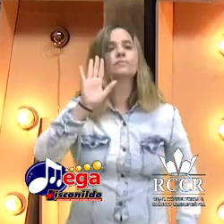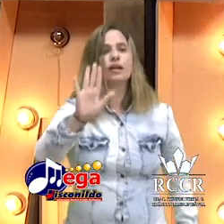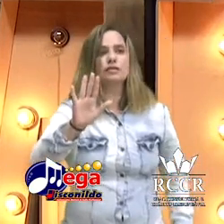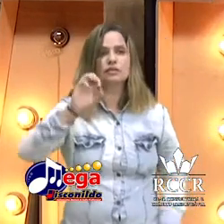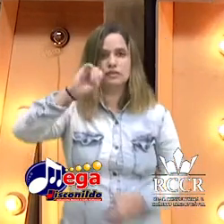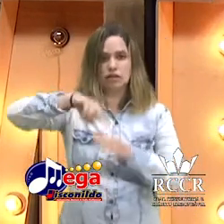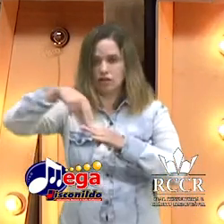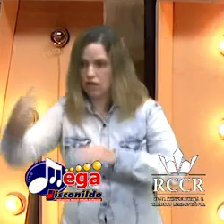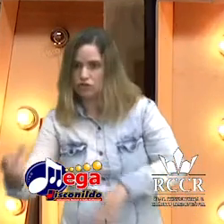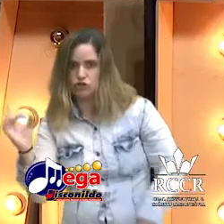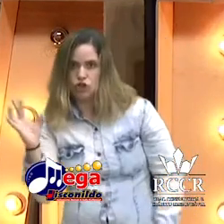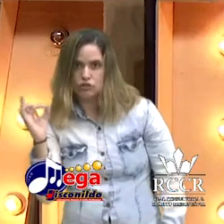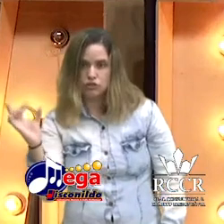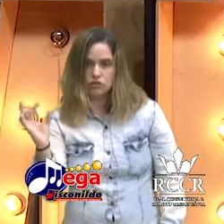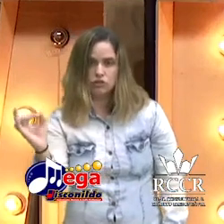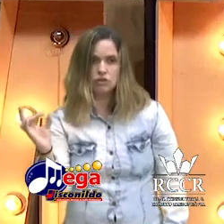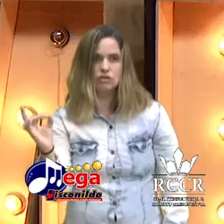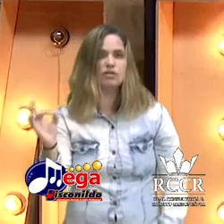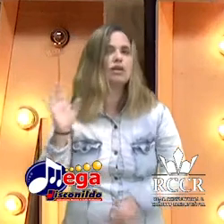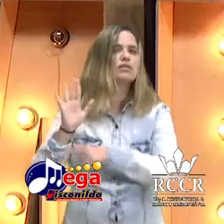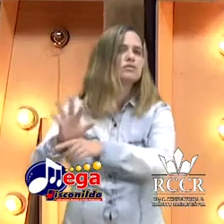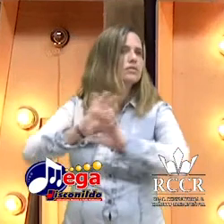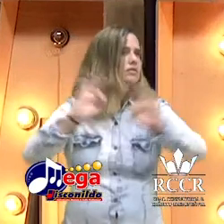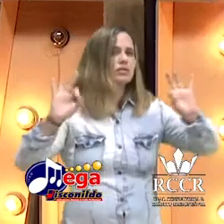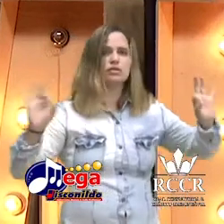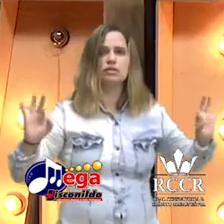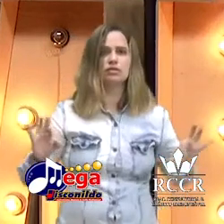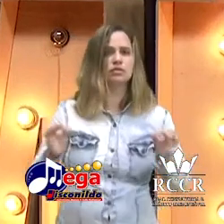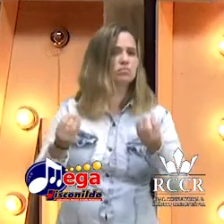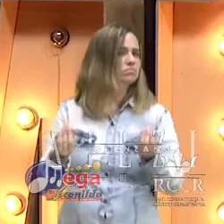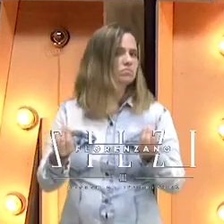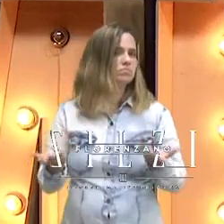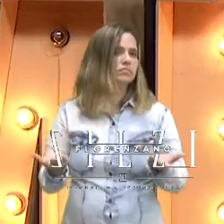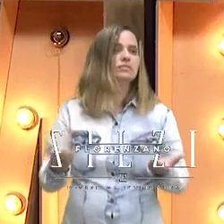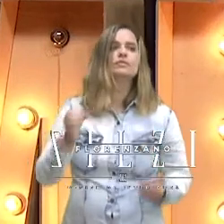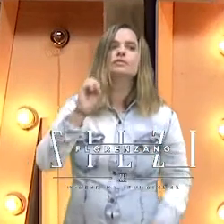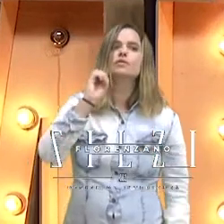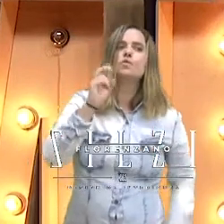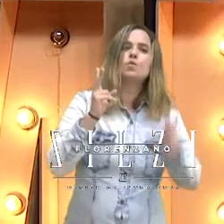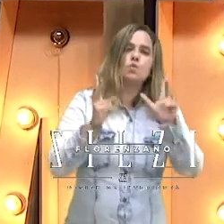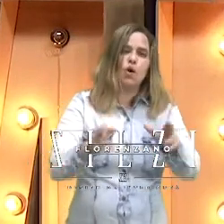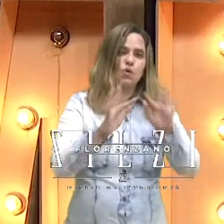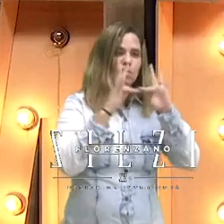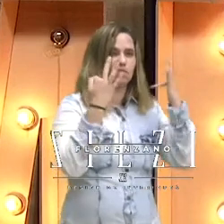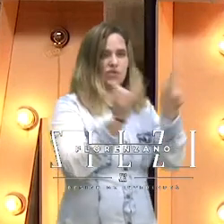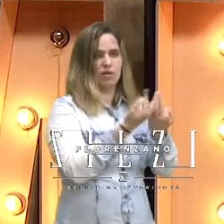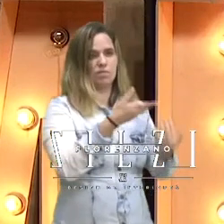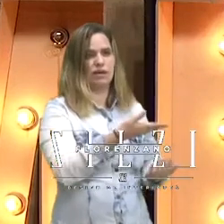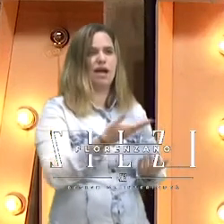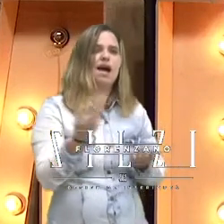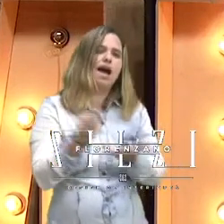a levantar-se. Sabe qual é o problema na família? Quando a gente tem uma queda, um fracasso, a gente faz uma escolha errada. Vários dedos